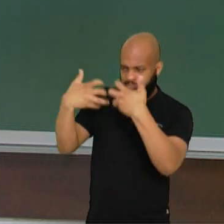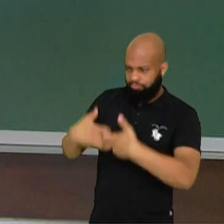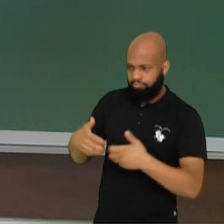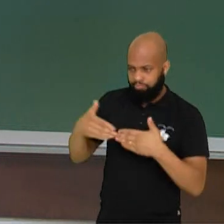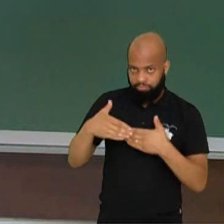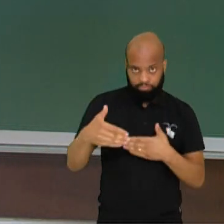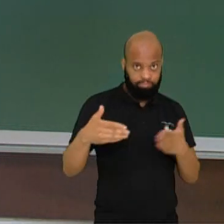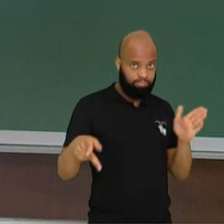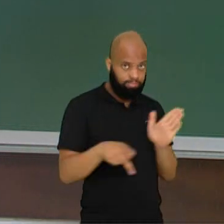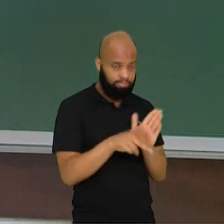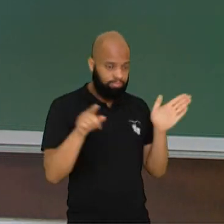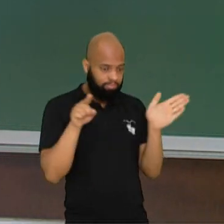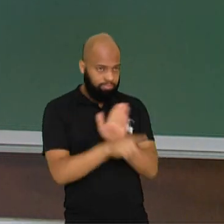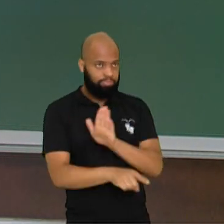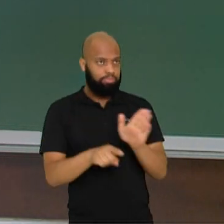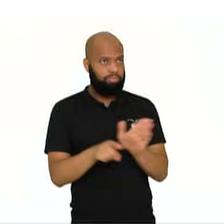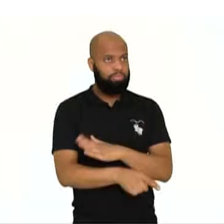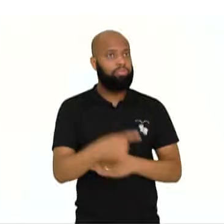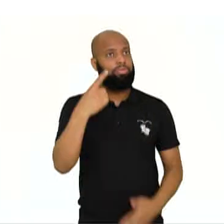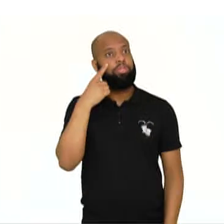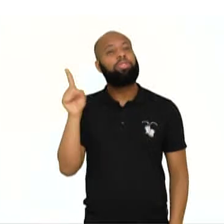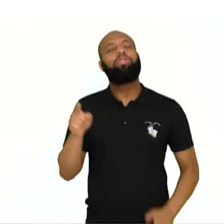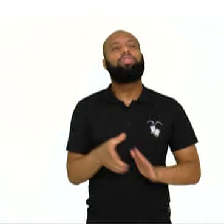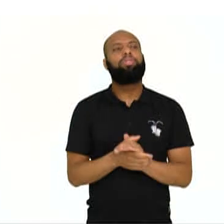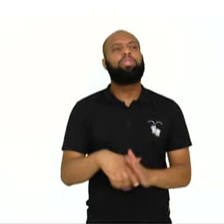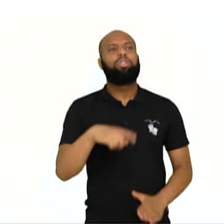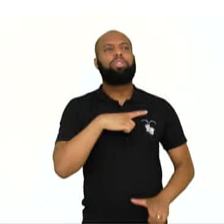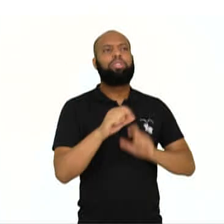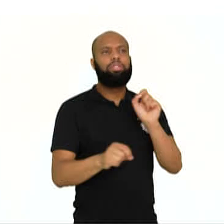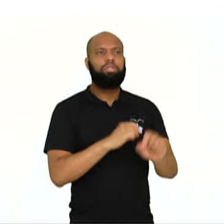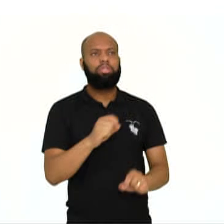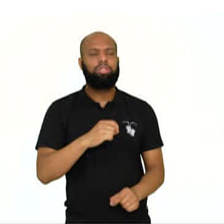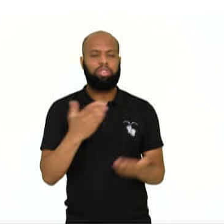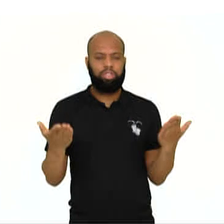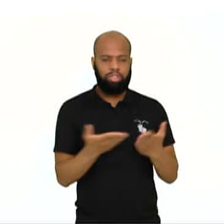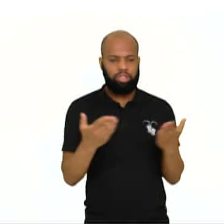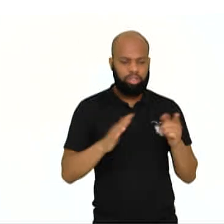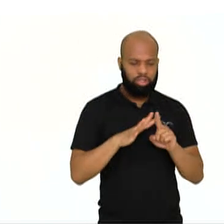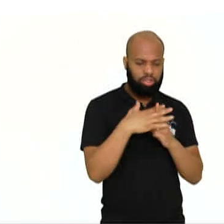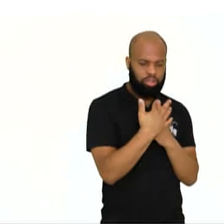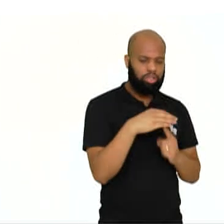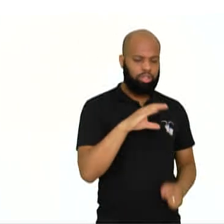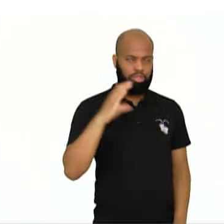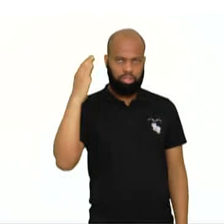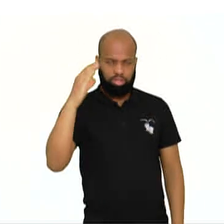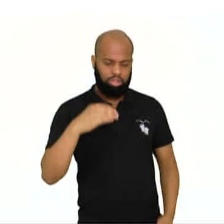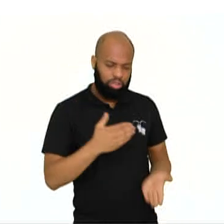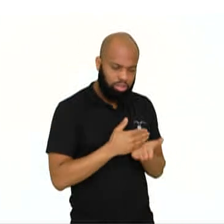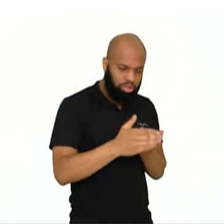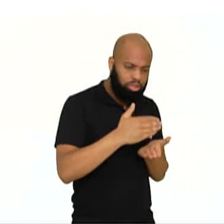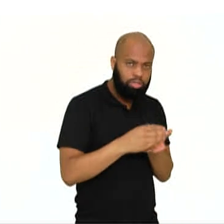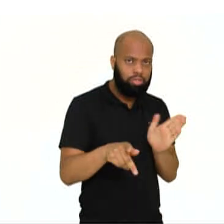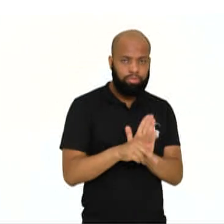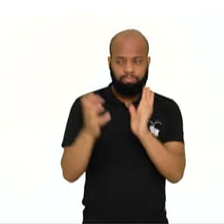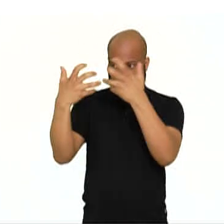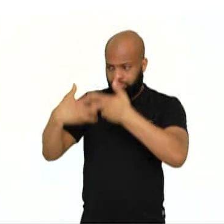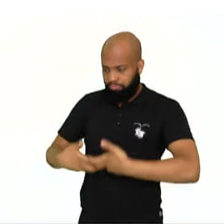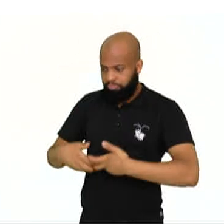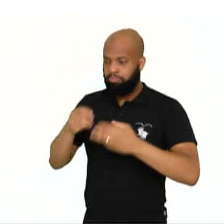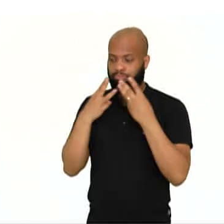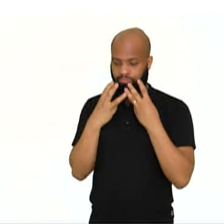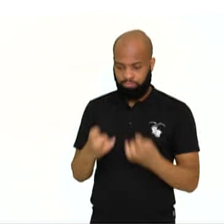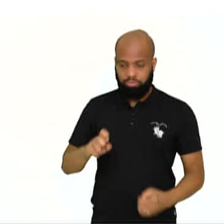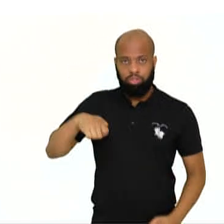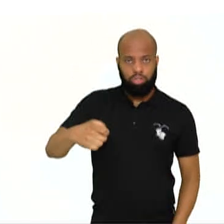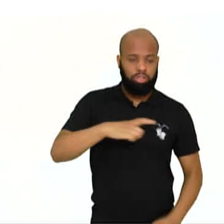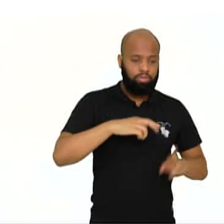dessa questão. Se liga no quiz. O chamado socialismo científico surge a partir das reflexões de Marx. Sobre